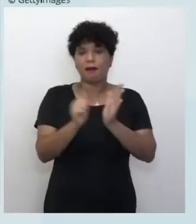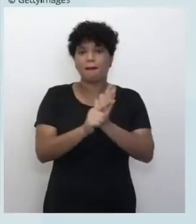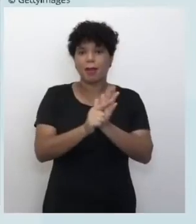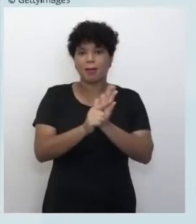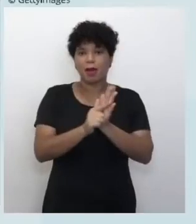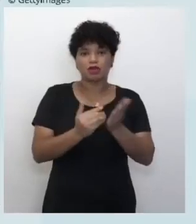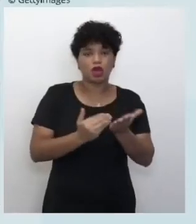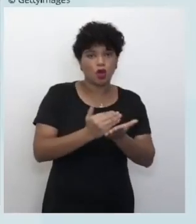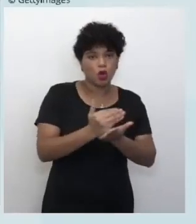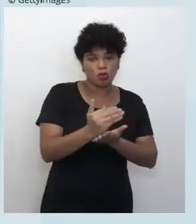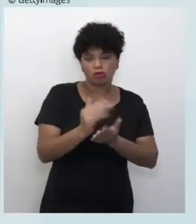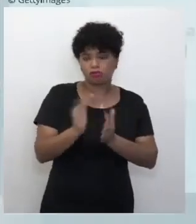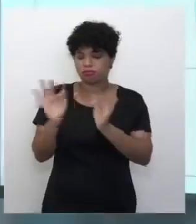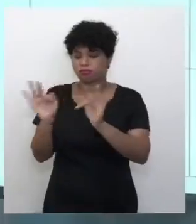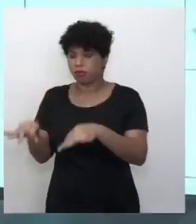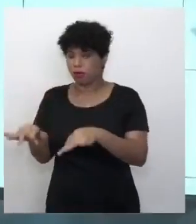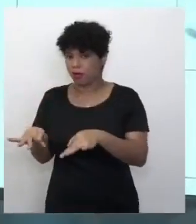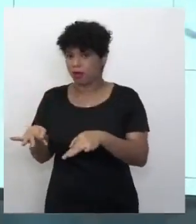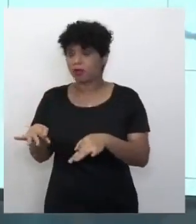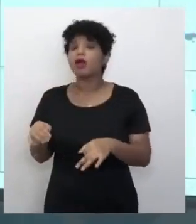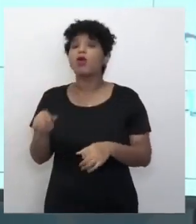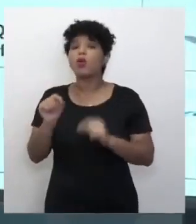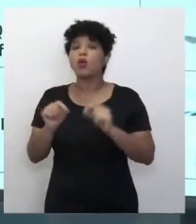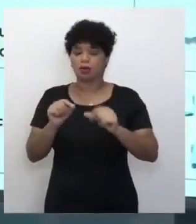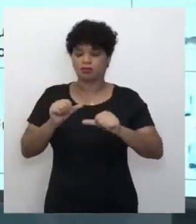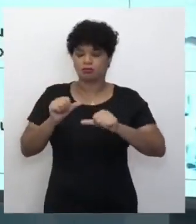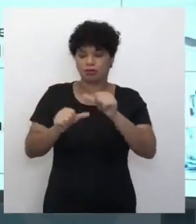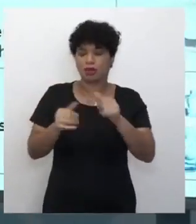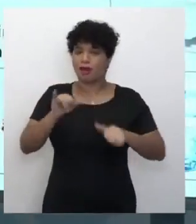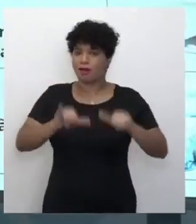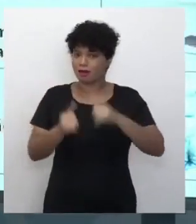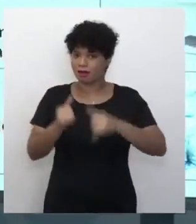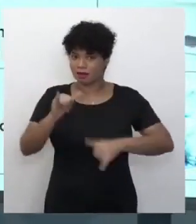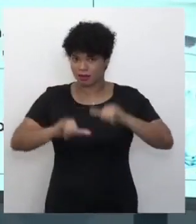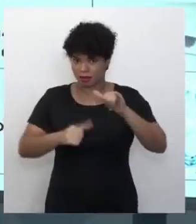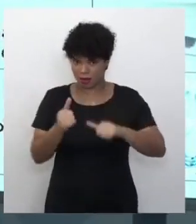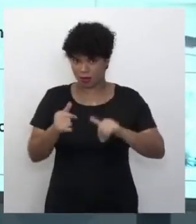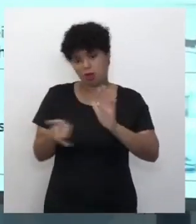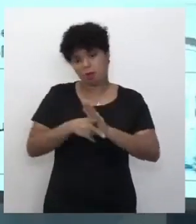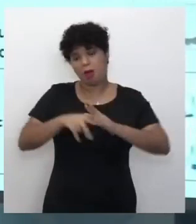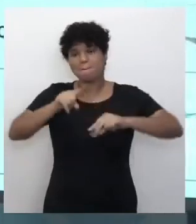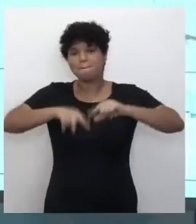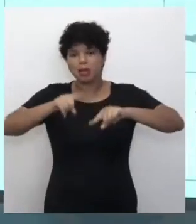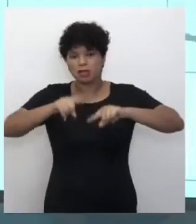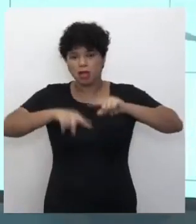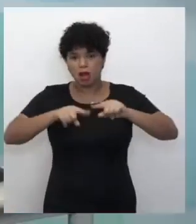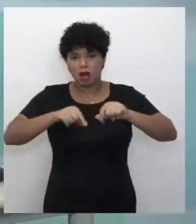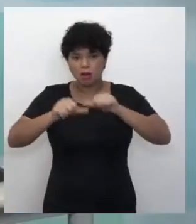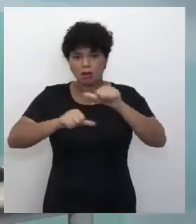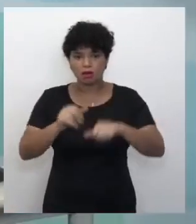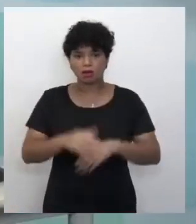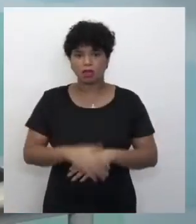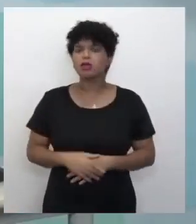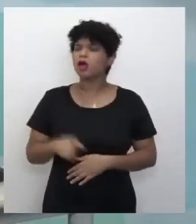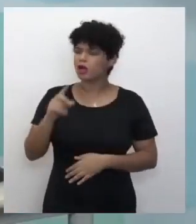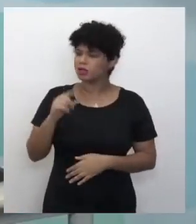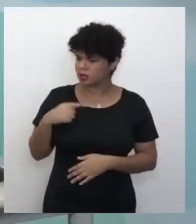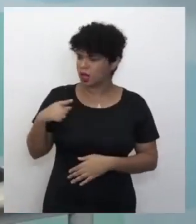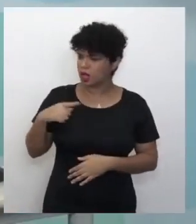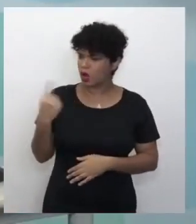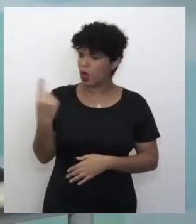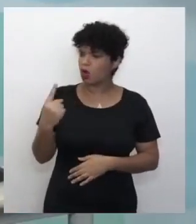nós temos aí uma transformação química. Ocorreu uma transformação da matéria, certo? No primeiro caso ali, nós temos